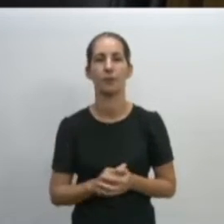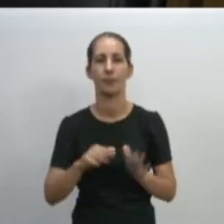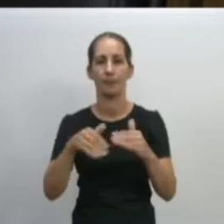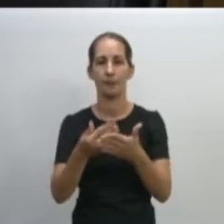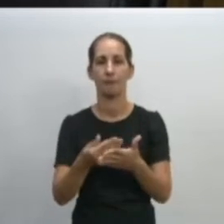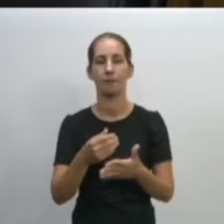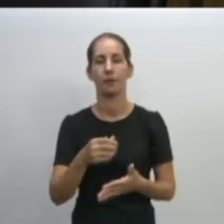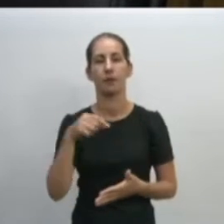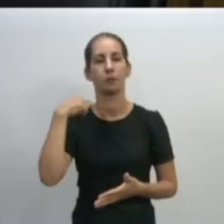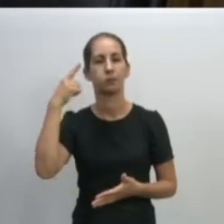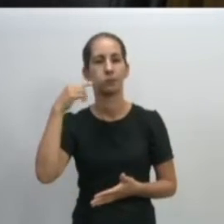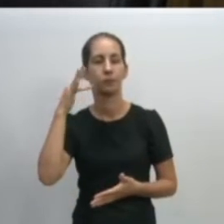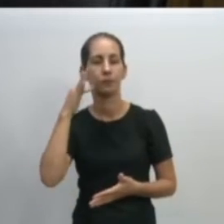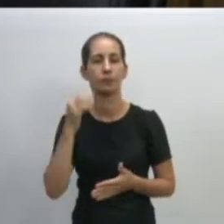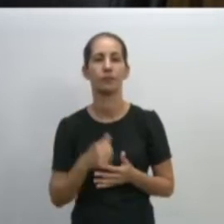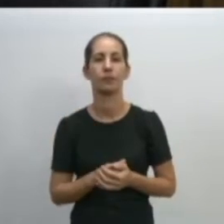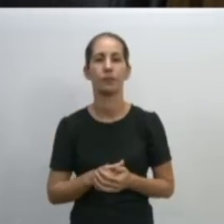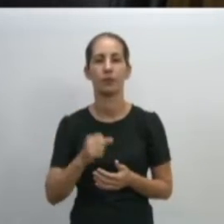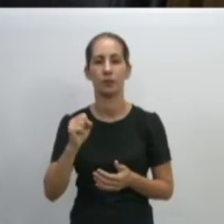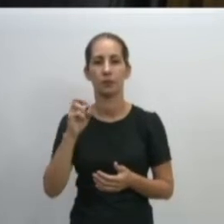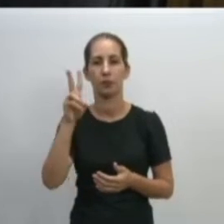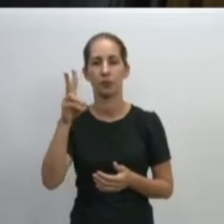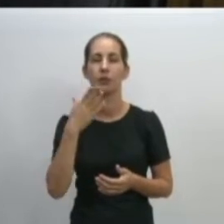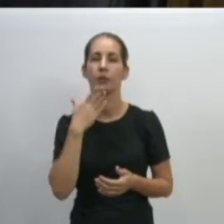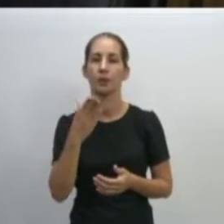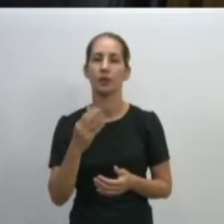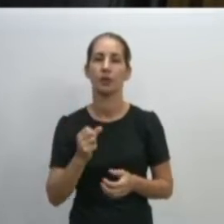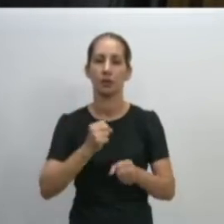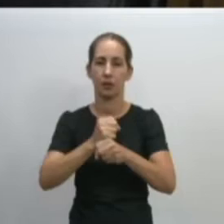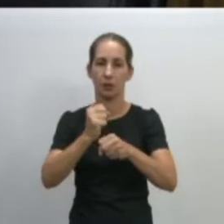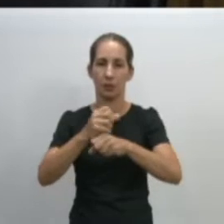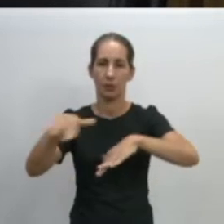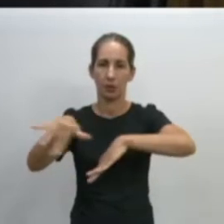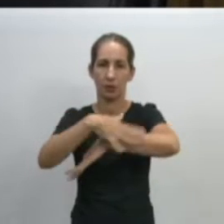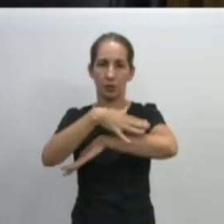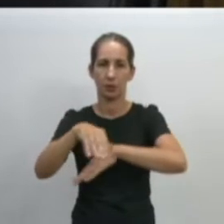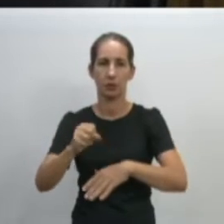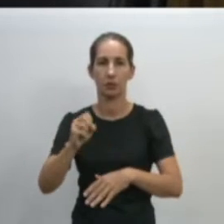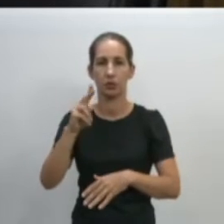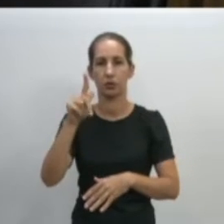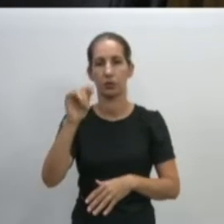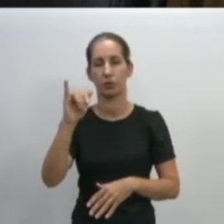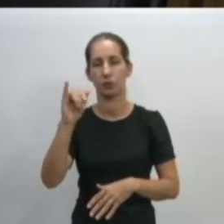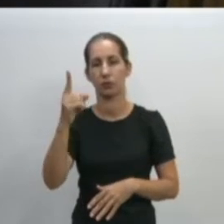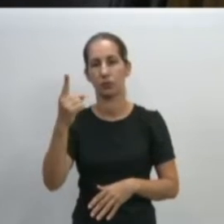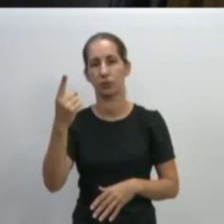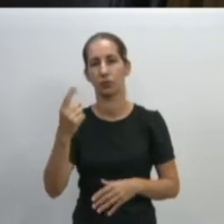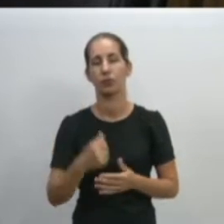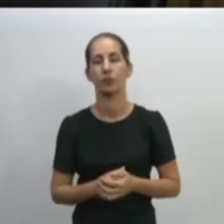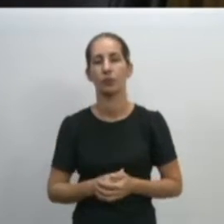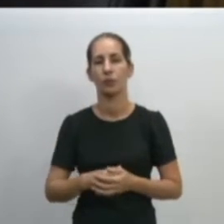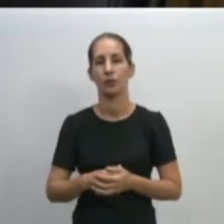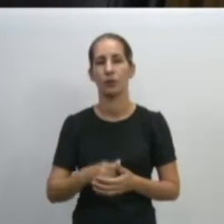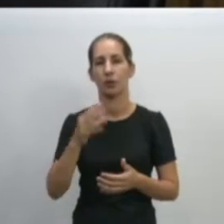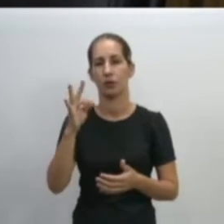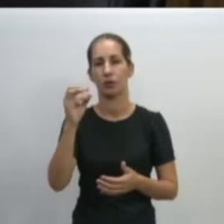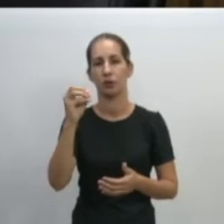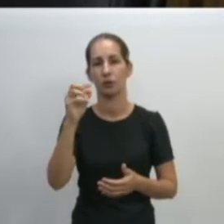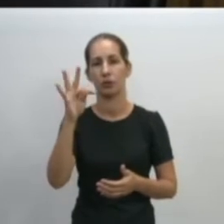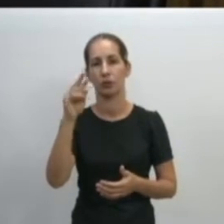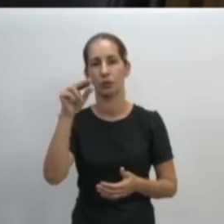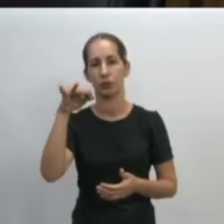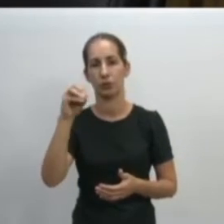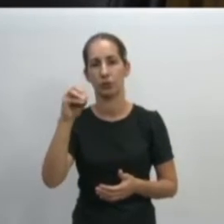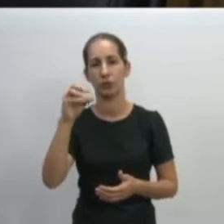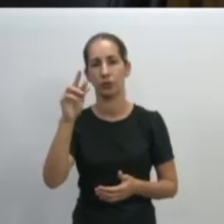Requerimento, vereador Felipe Alves, requer a CEMOV serviço de calçamento na rua CG1 com a rua Teotônio Freire,